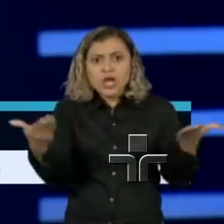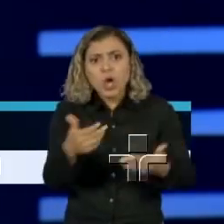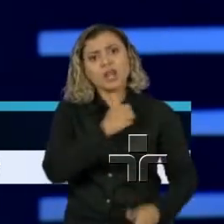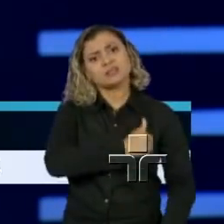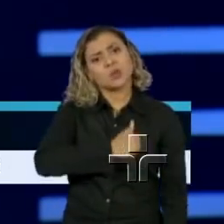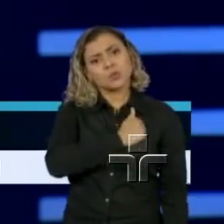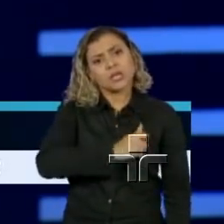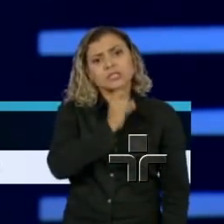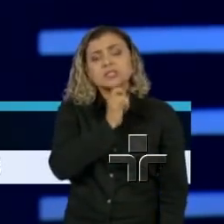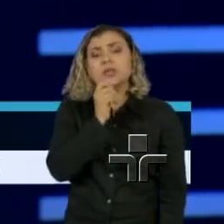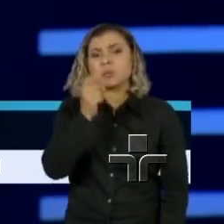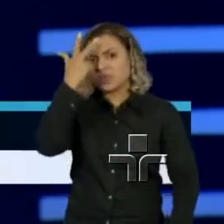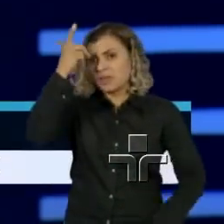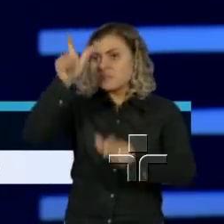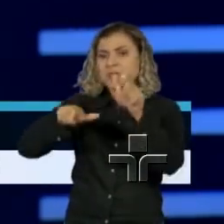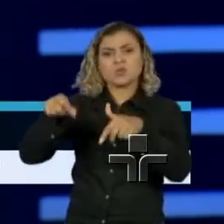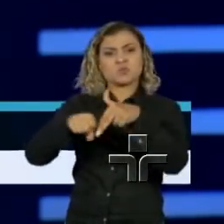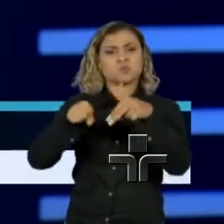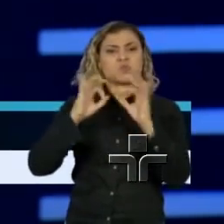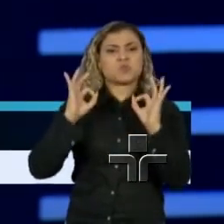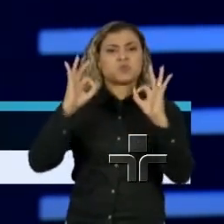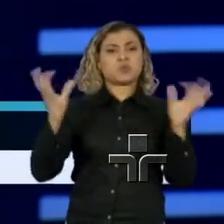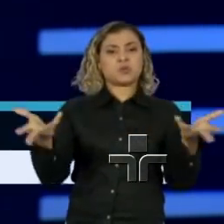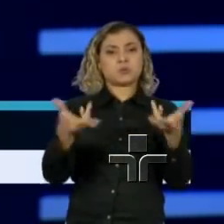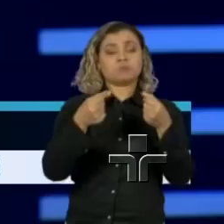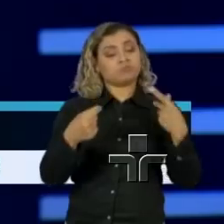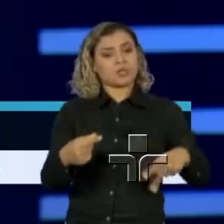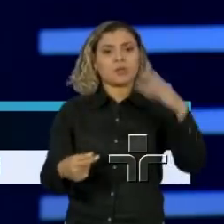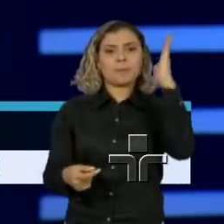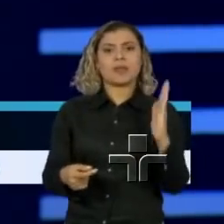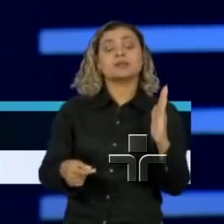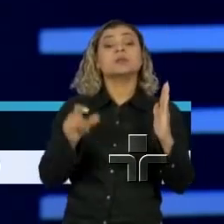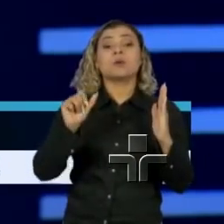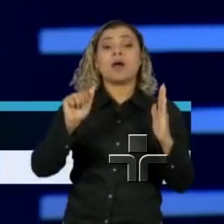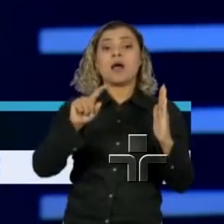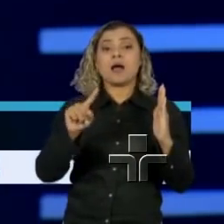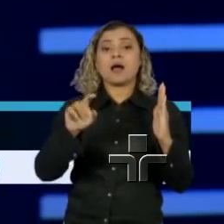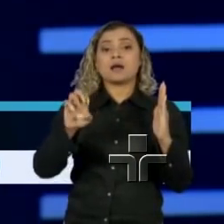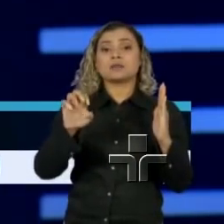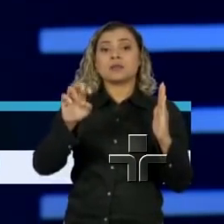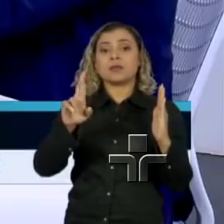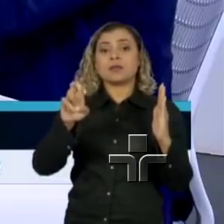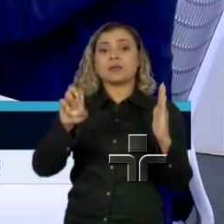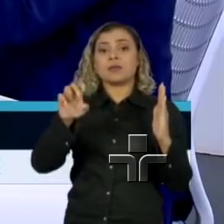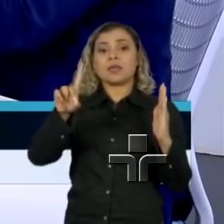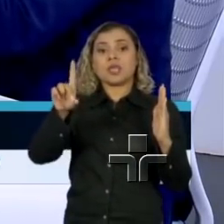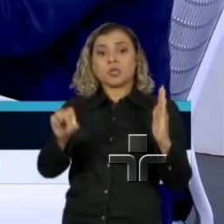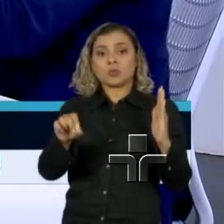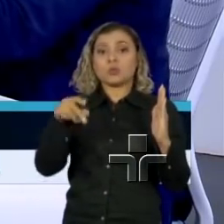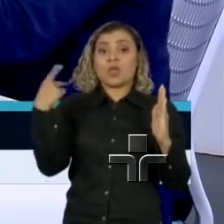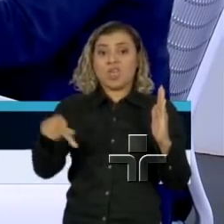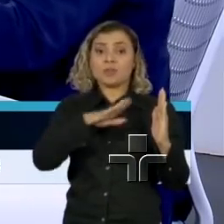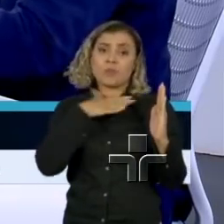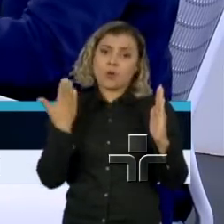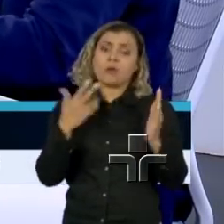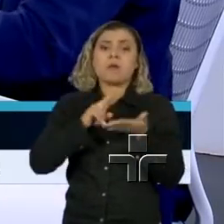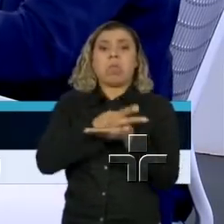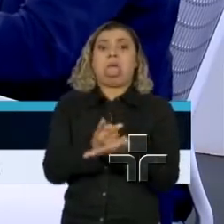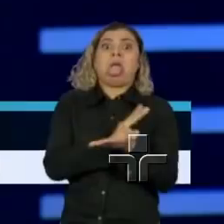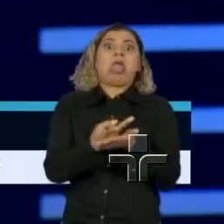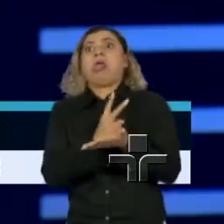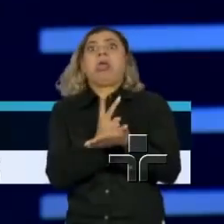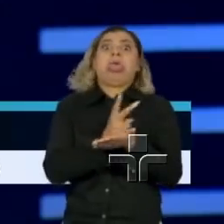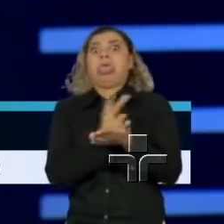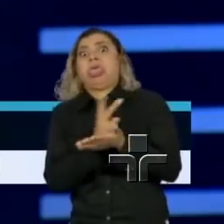saudades, por exemplo, de grandes chanceleres que o Brasil teve. Um deles, o Azeredo da Silveira, que nessa hora deve estar se virando no túmulo quando vê que seu lugar